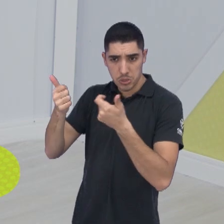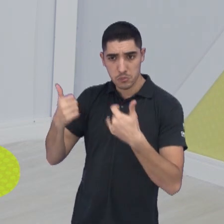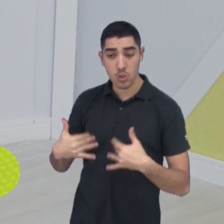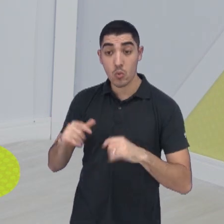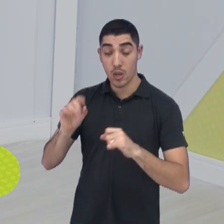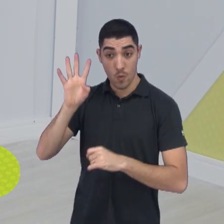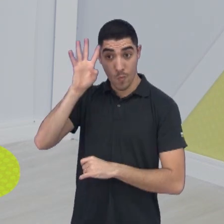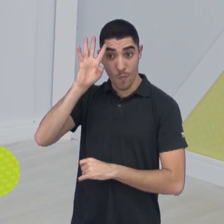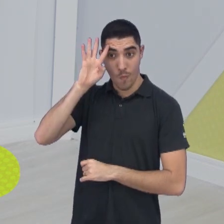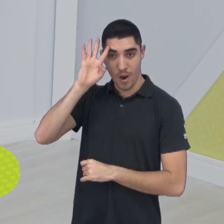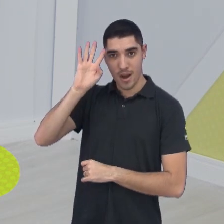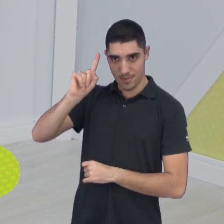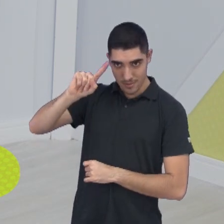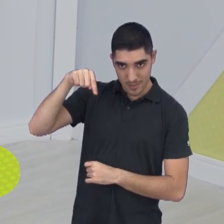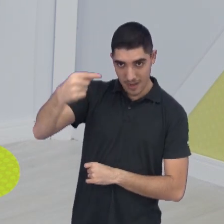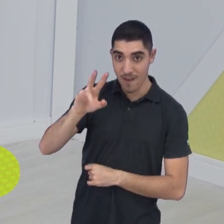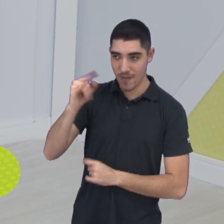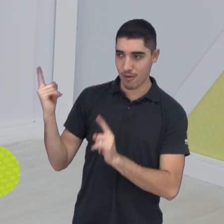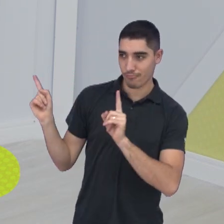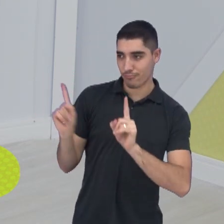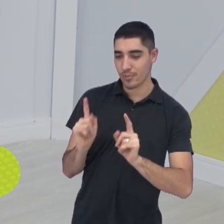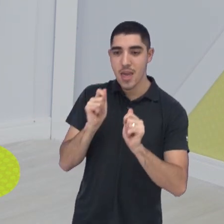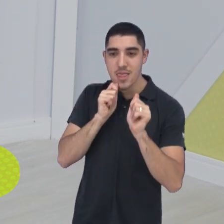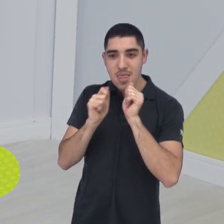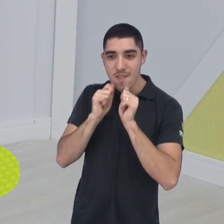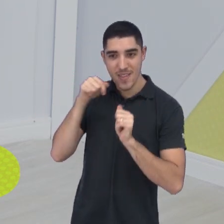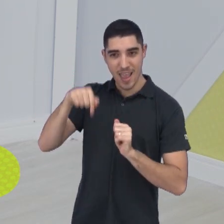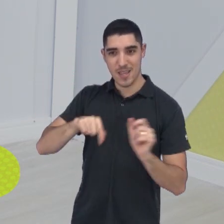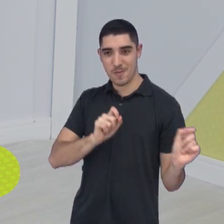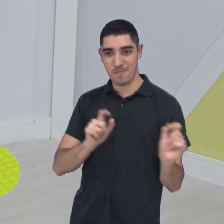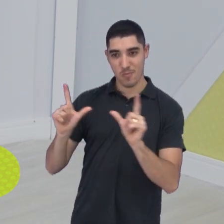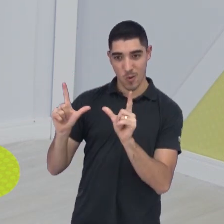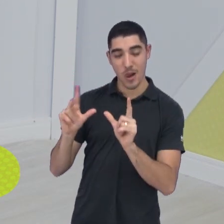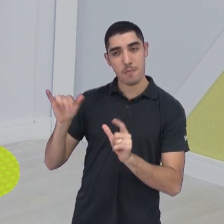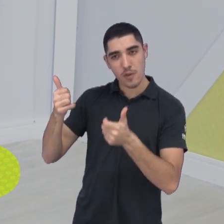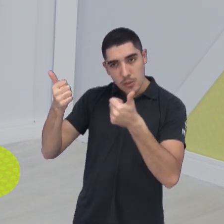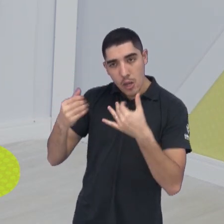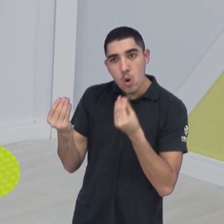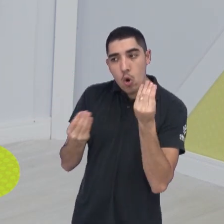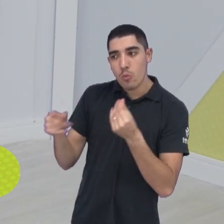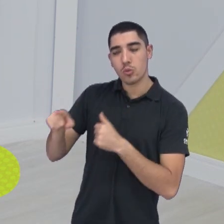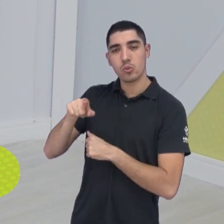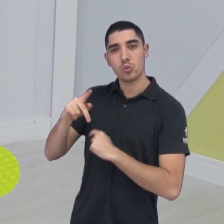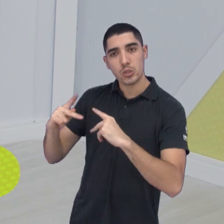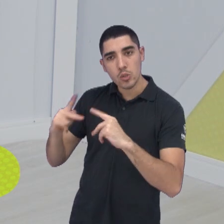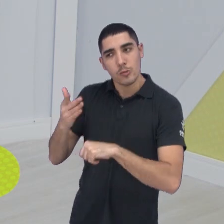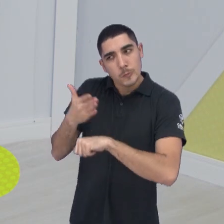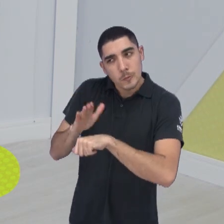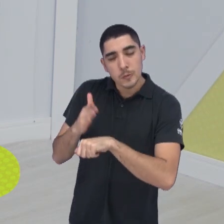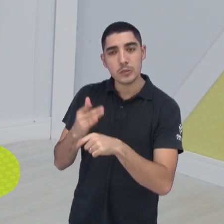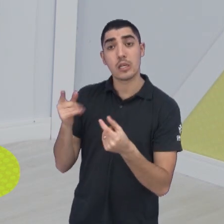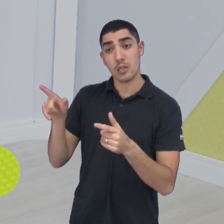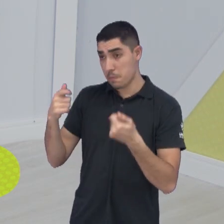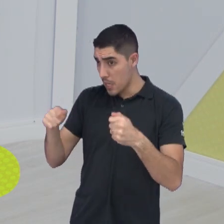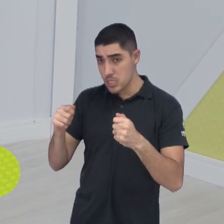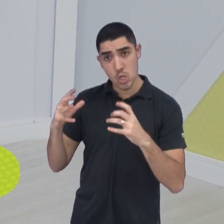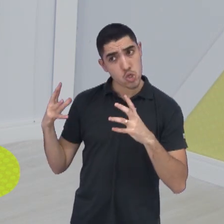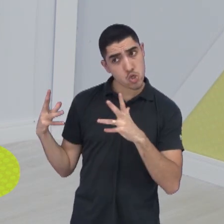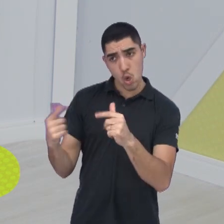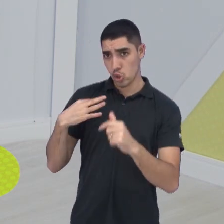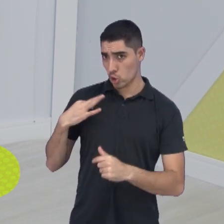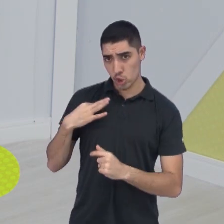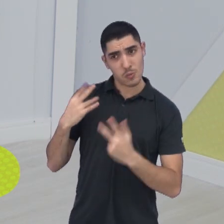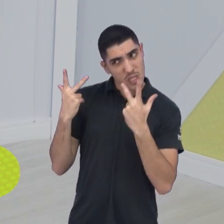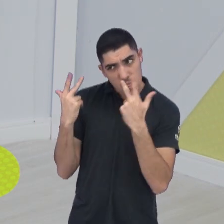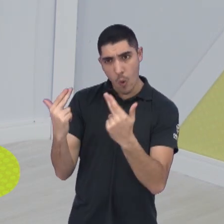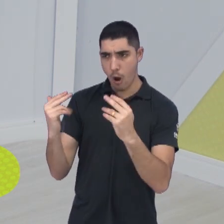quarta-feira que vem estará aqui no nosso estúdio para falar inclusive dessa partida e dessa preparação da equipe do São José, tem que encarar todo mundo, tentar encarar de